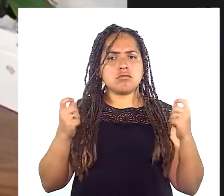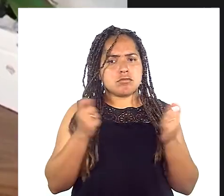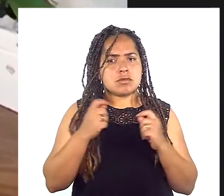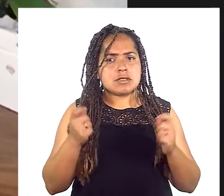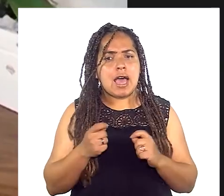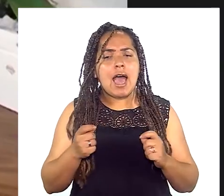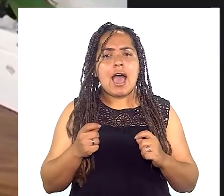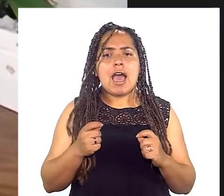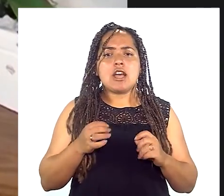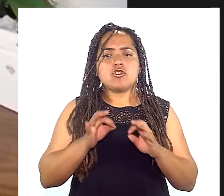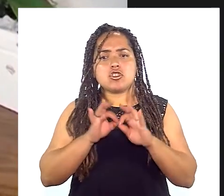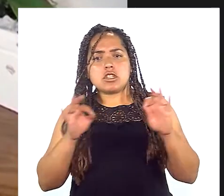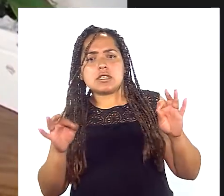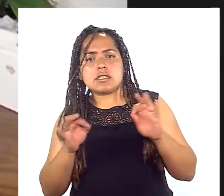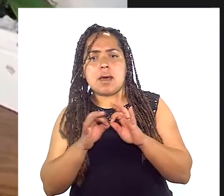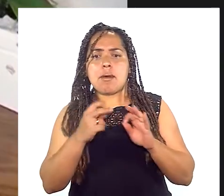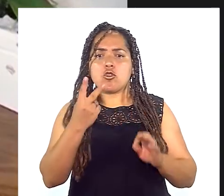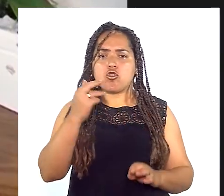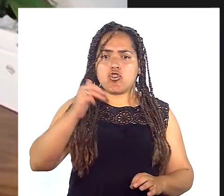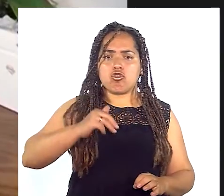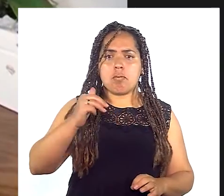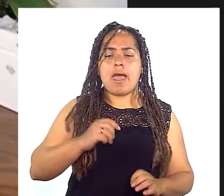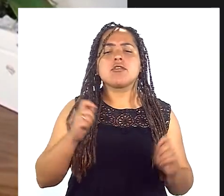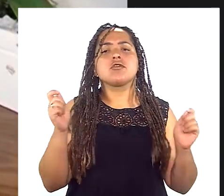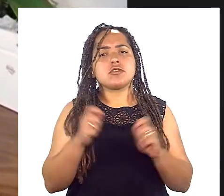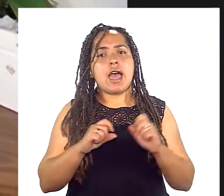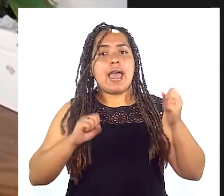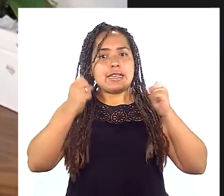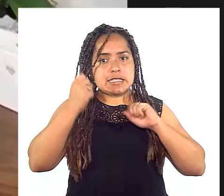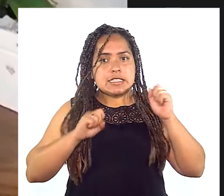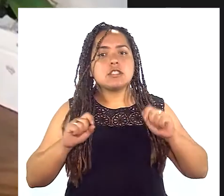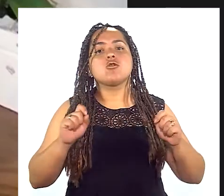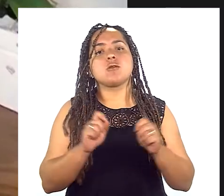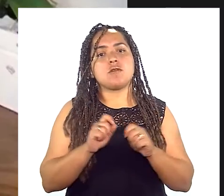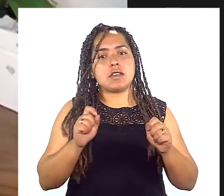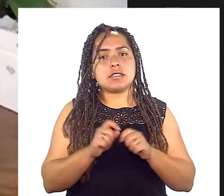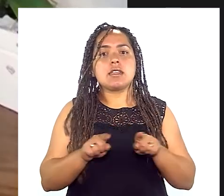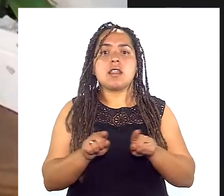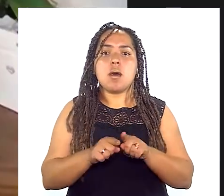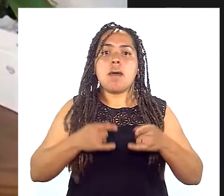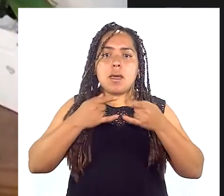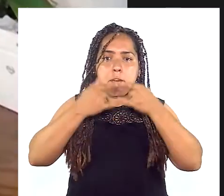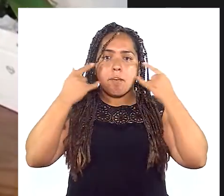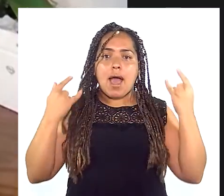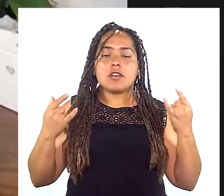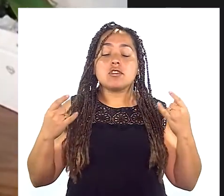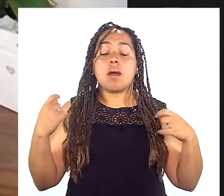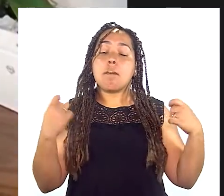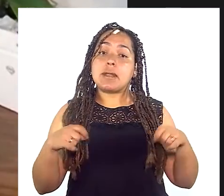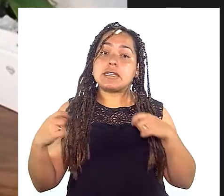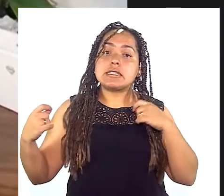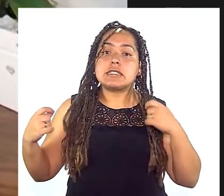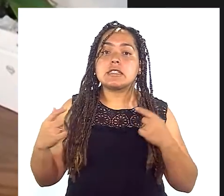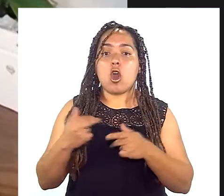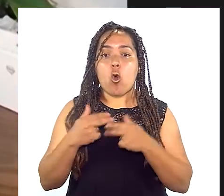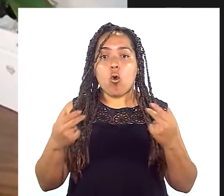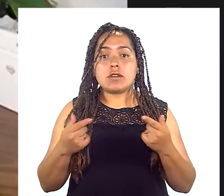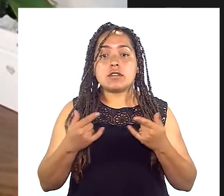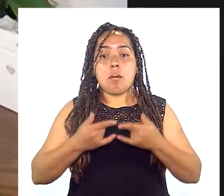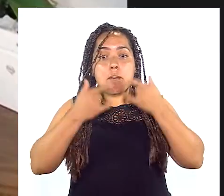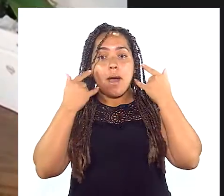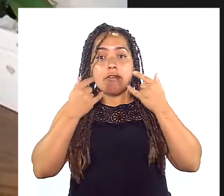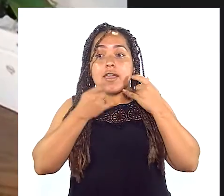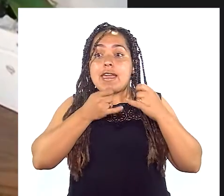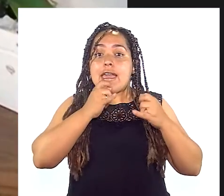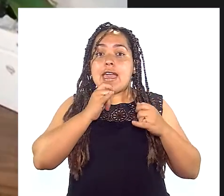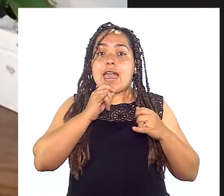e que você possa manter um distanciamento mínimo de 2 metros, né? Você pode utilizar a máscara e fazer o seu exercício. Então, o que a gente estimula